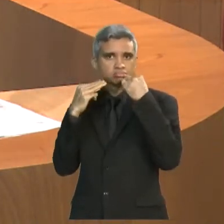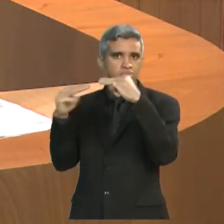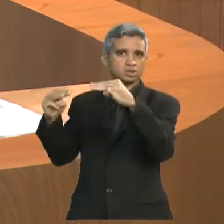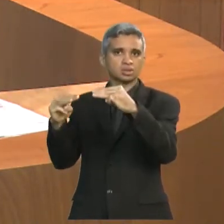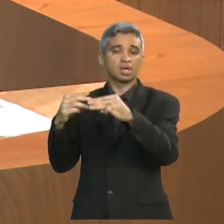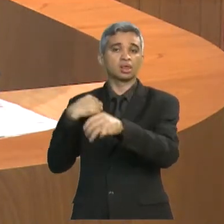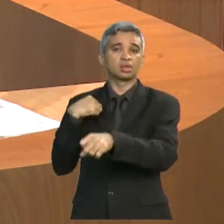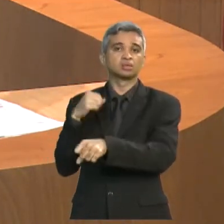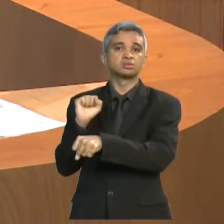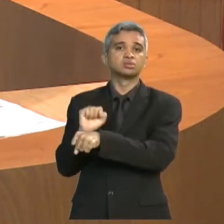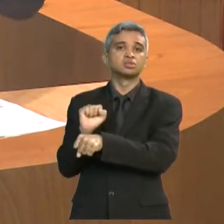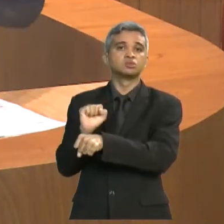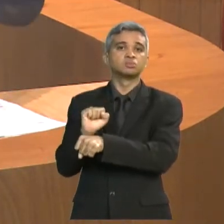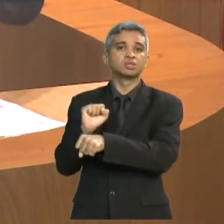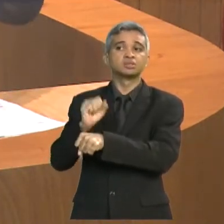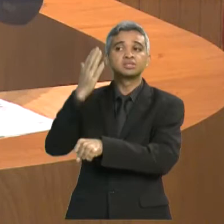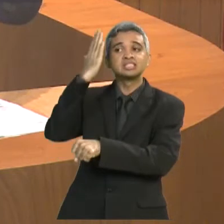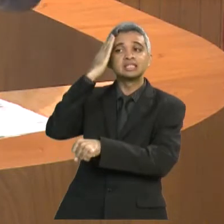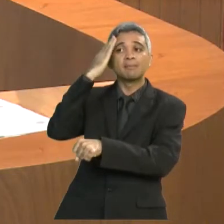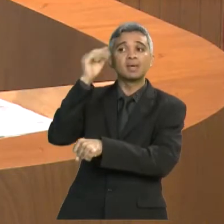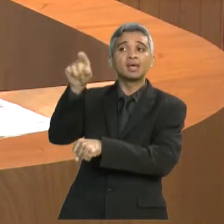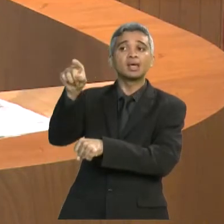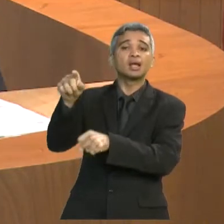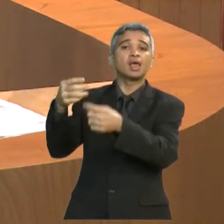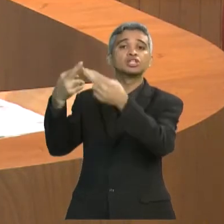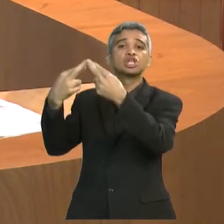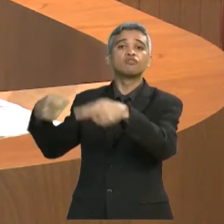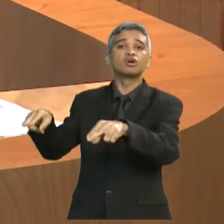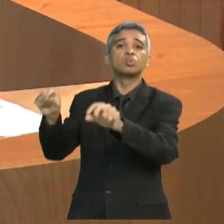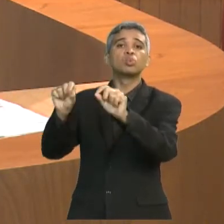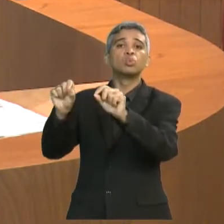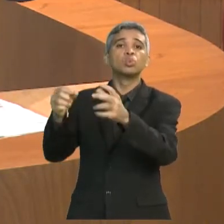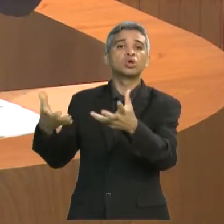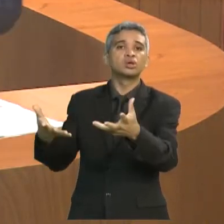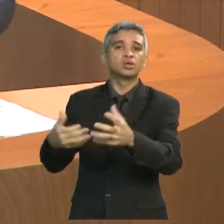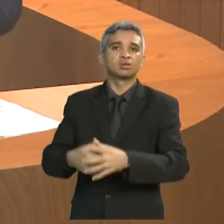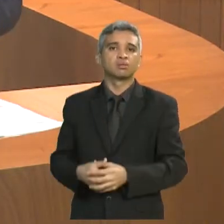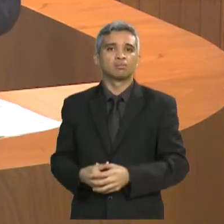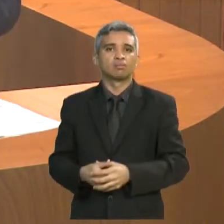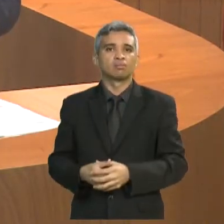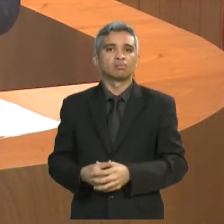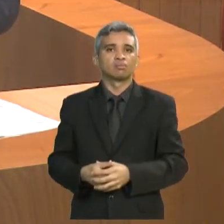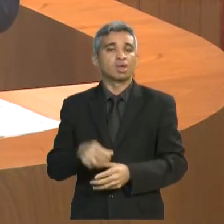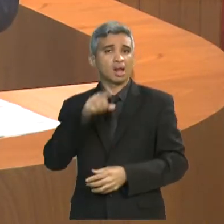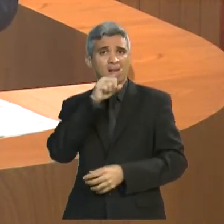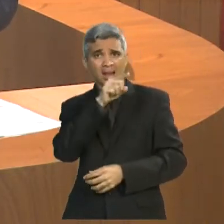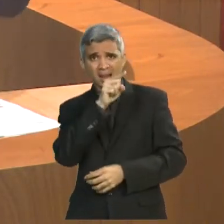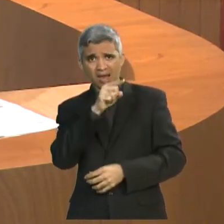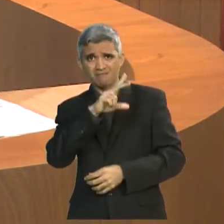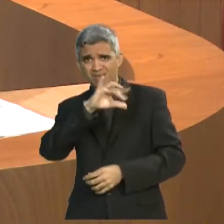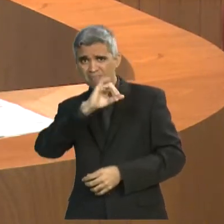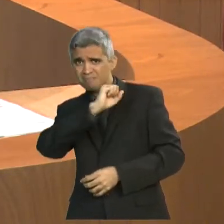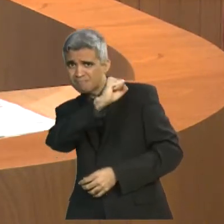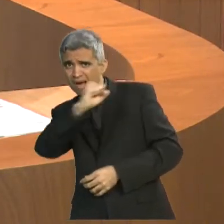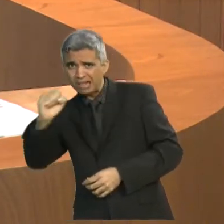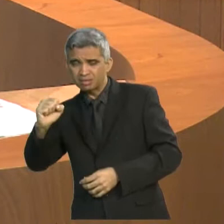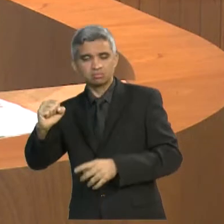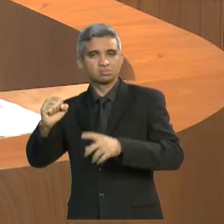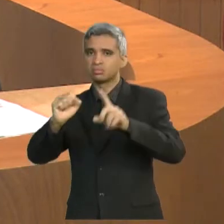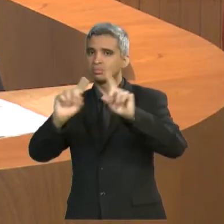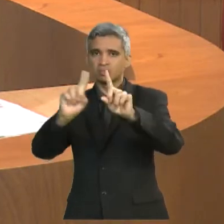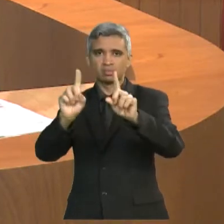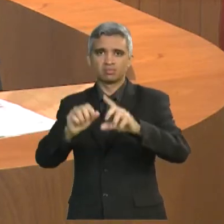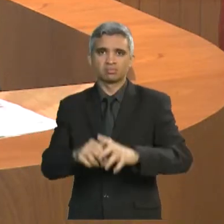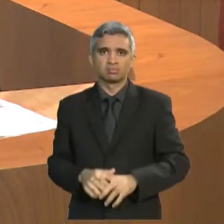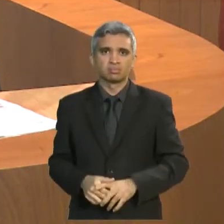não vai haver derramamento de sangue e se porventura alguém e se prestar